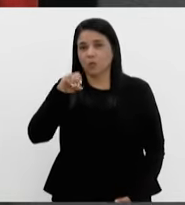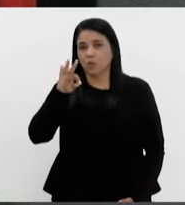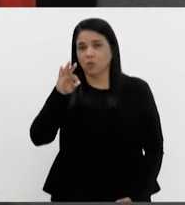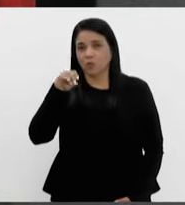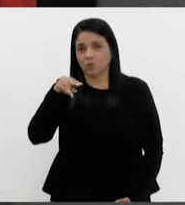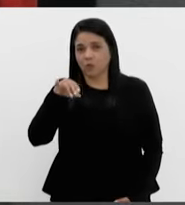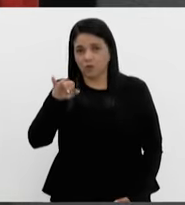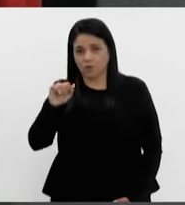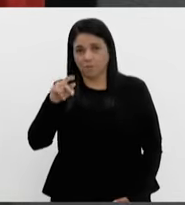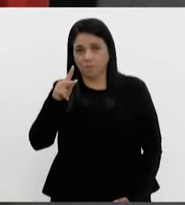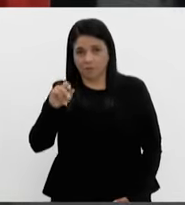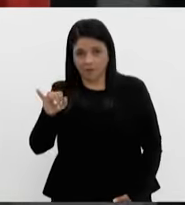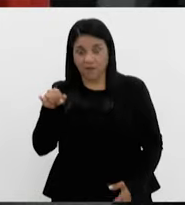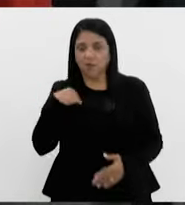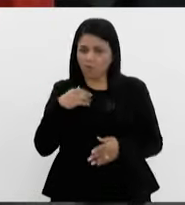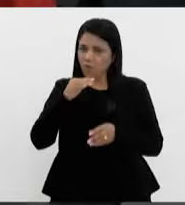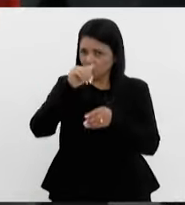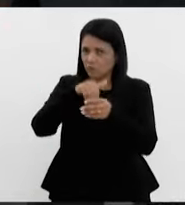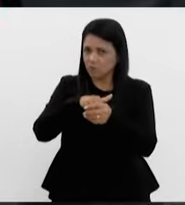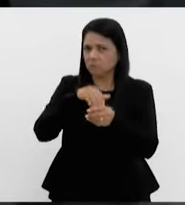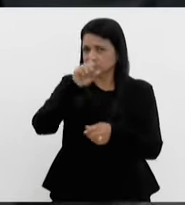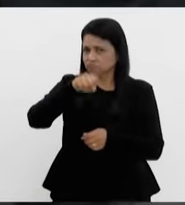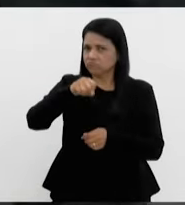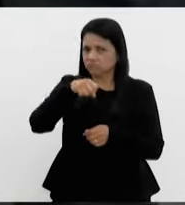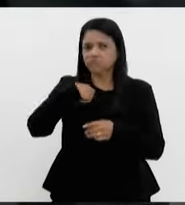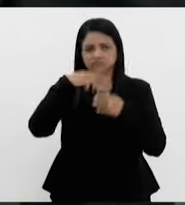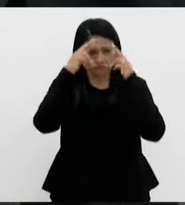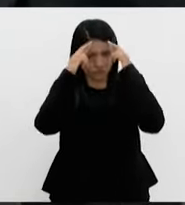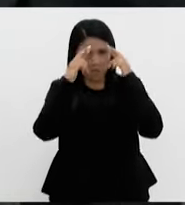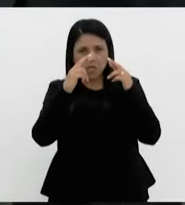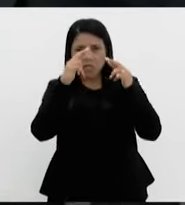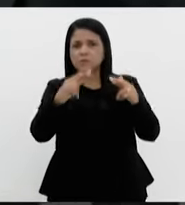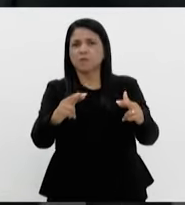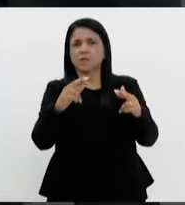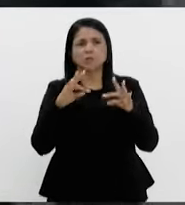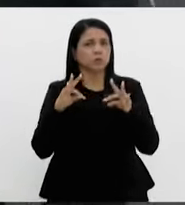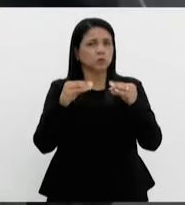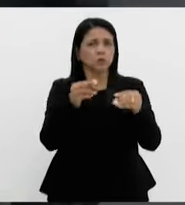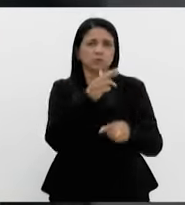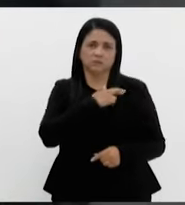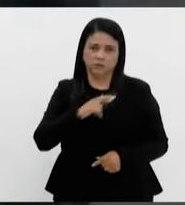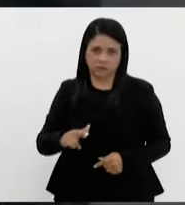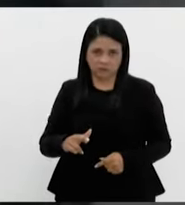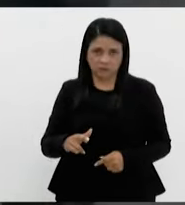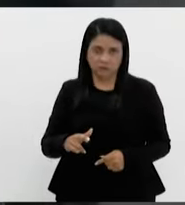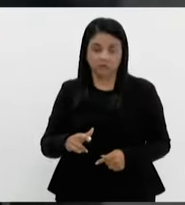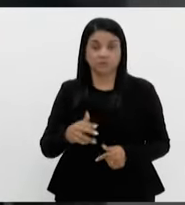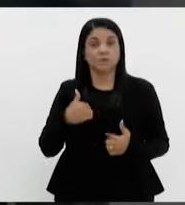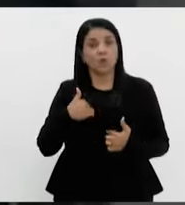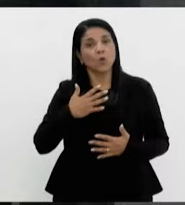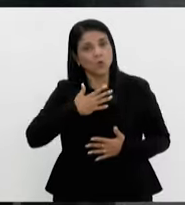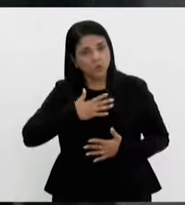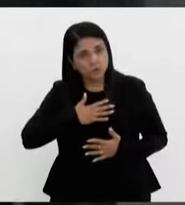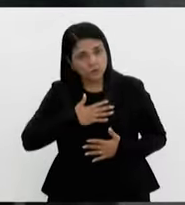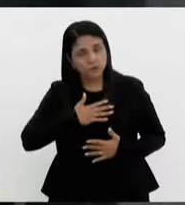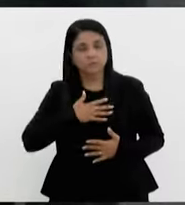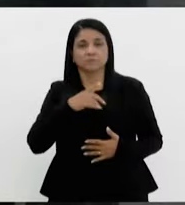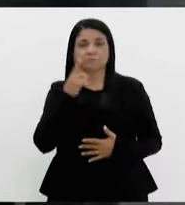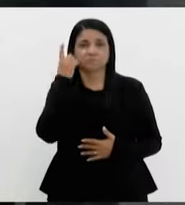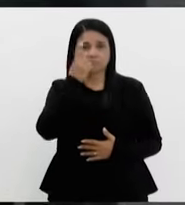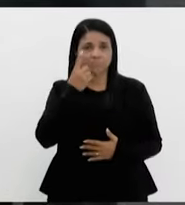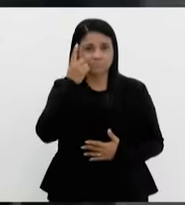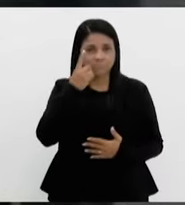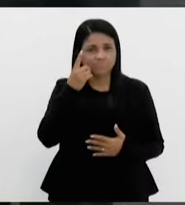votar favoravelmente ao projeto, porque eu respeito todas as religiões. Eu só gostaria que os deputados, que às vezes